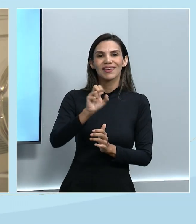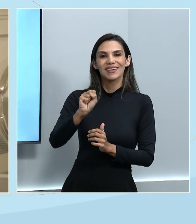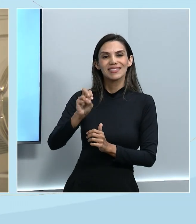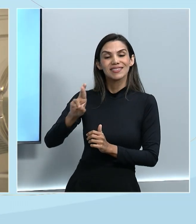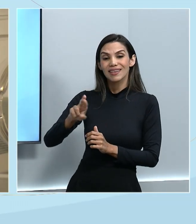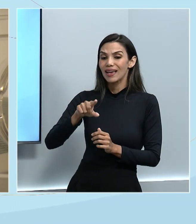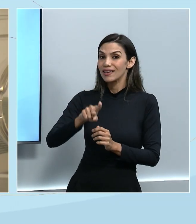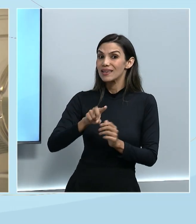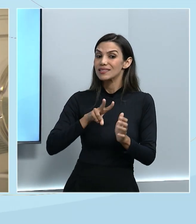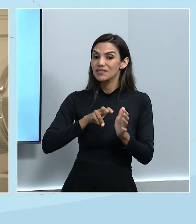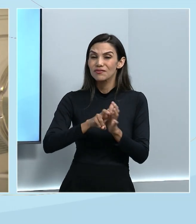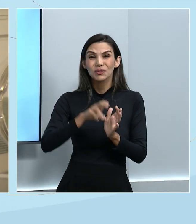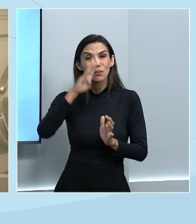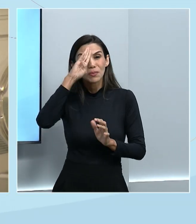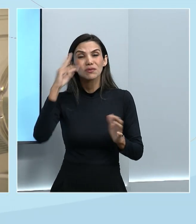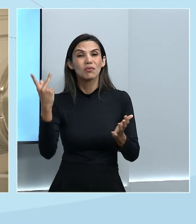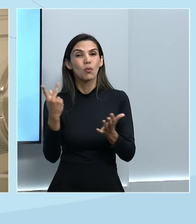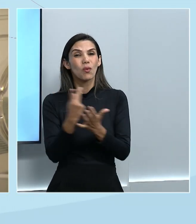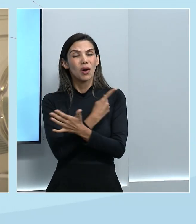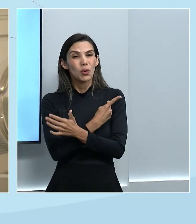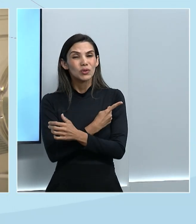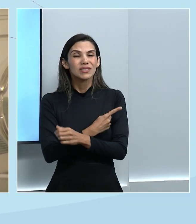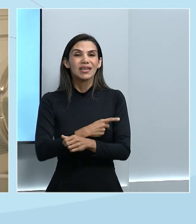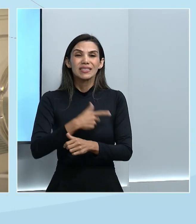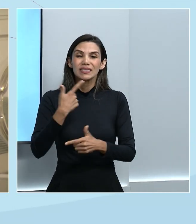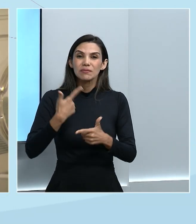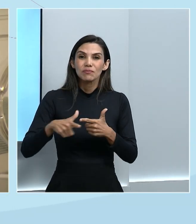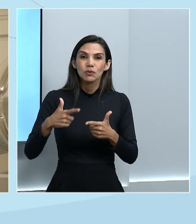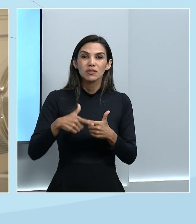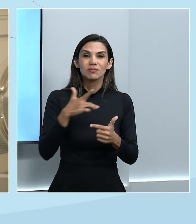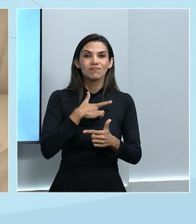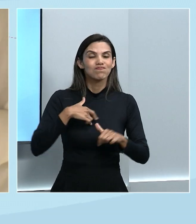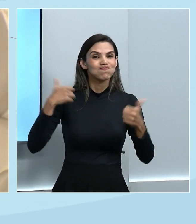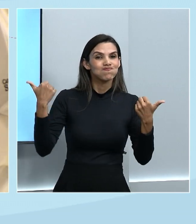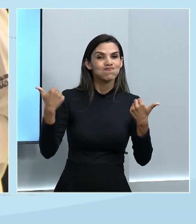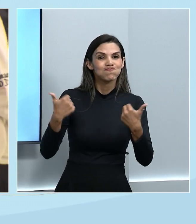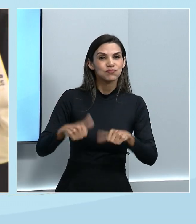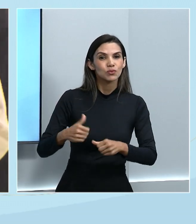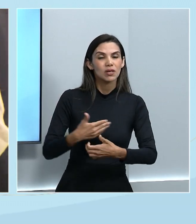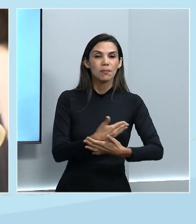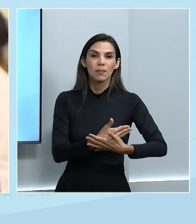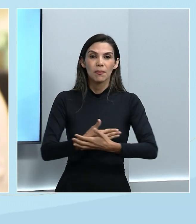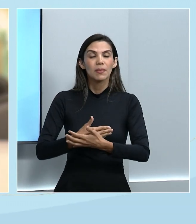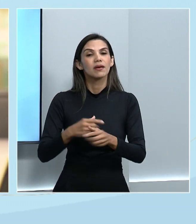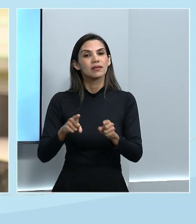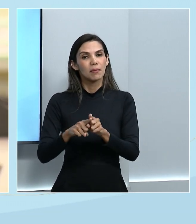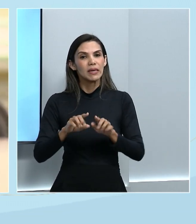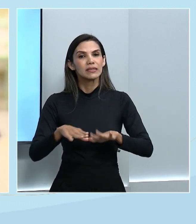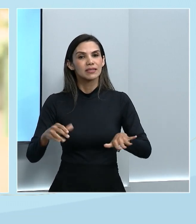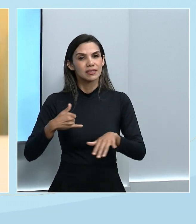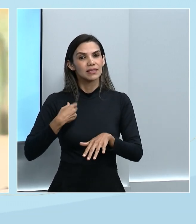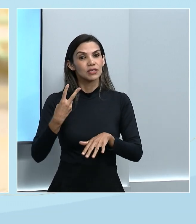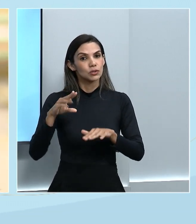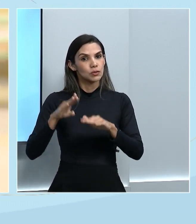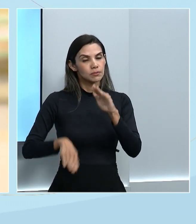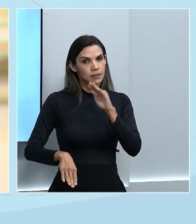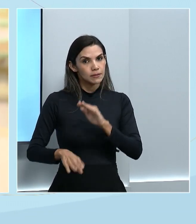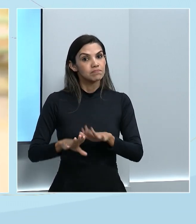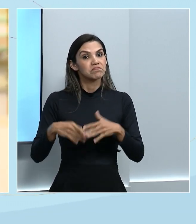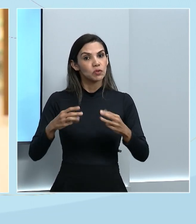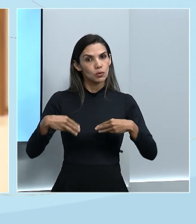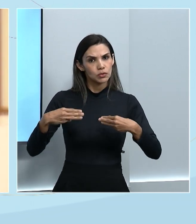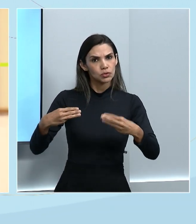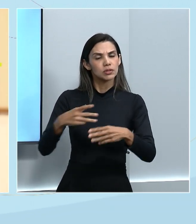principal causador da bronquiolite e de pneumonia em crianças menores de 2 anos. De acordo com o Ministério